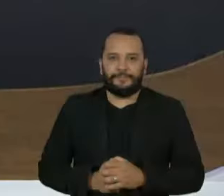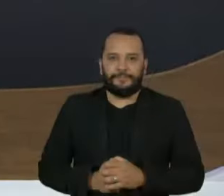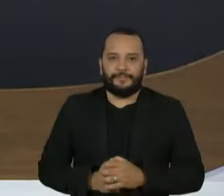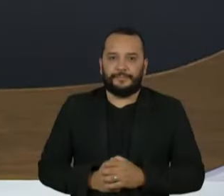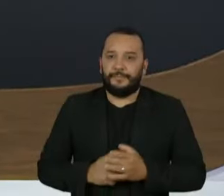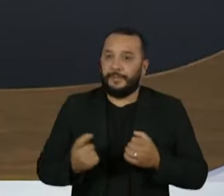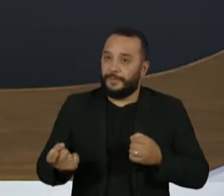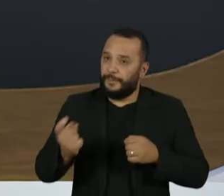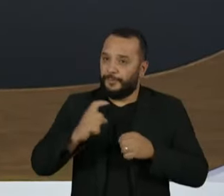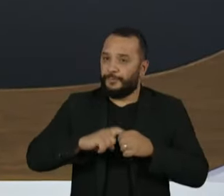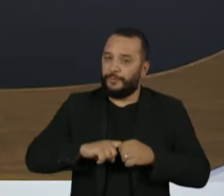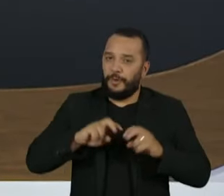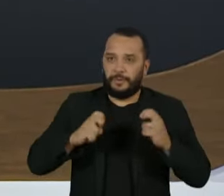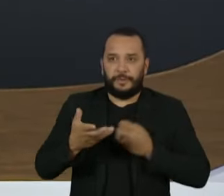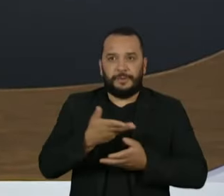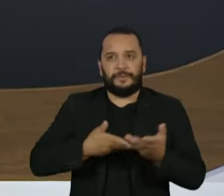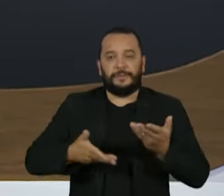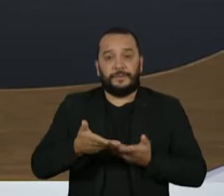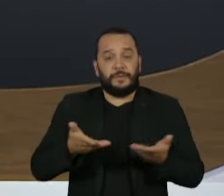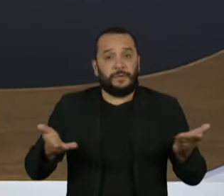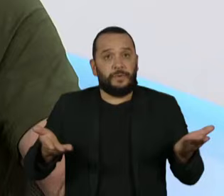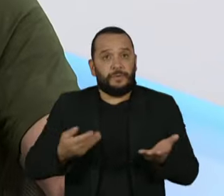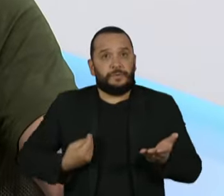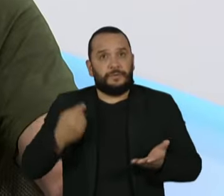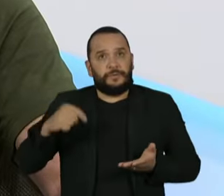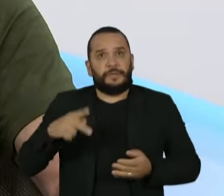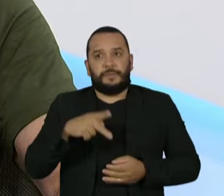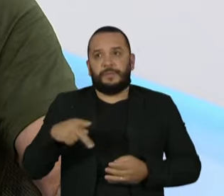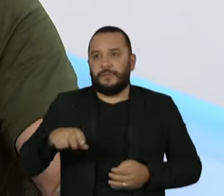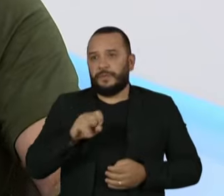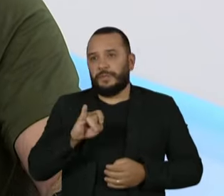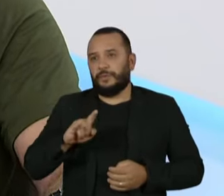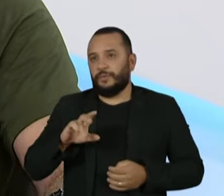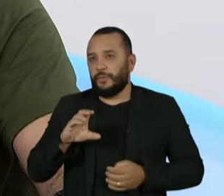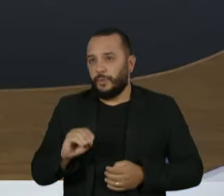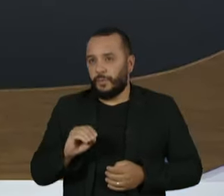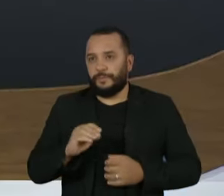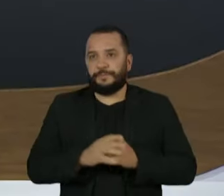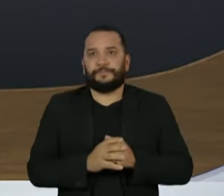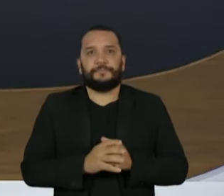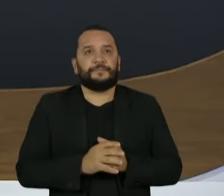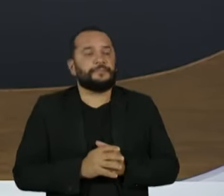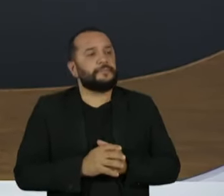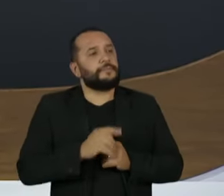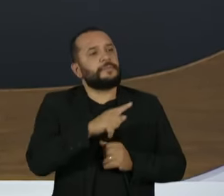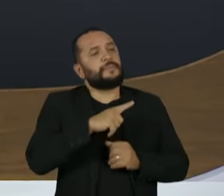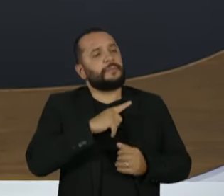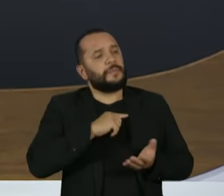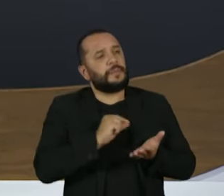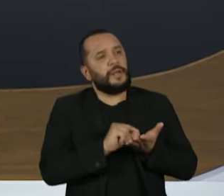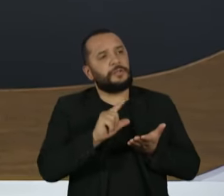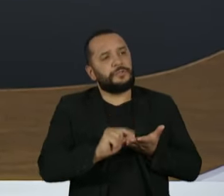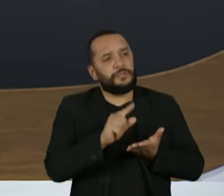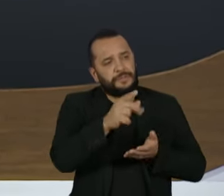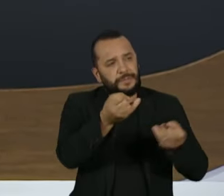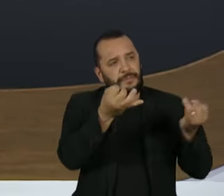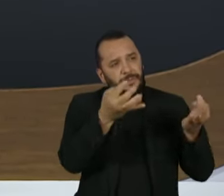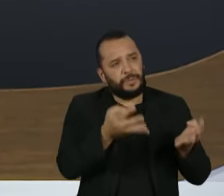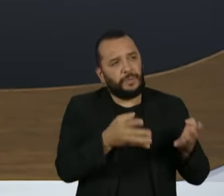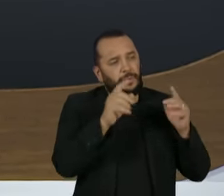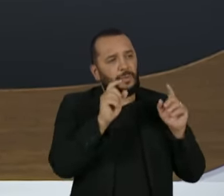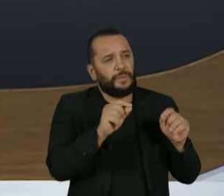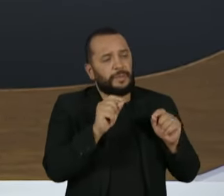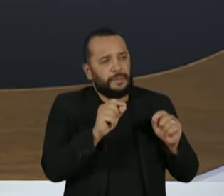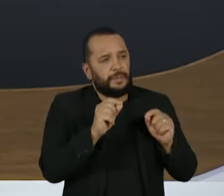estamos de volta com Roda Viva que hoje recebe o professor Silvio Meira professor no artigo também recente o senhor fala bastante